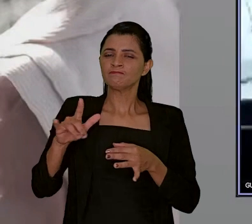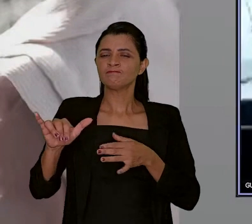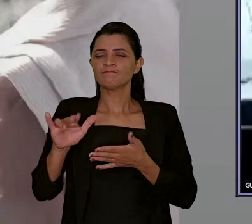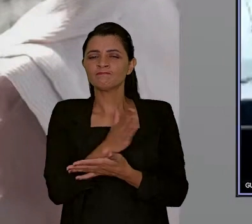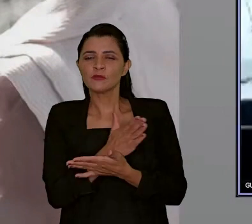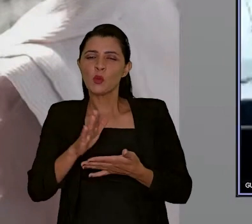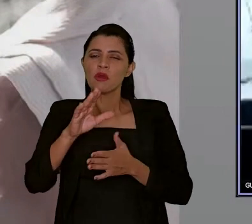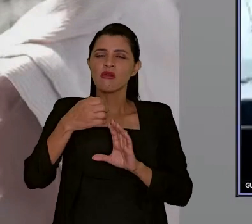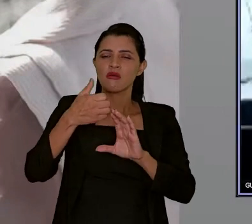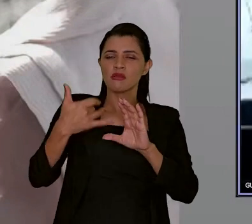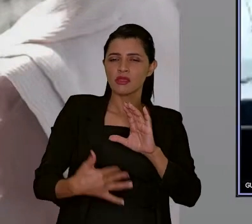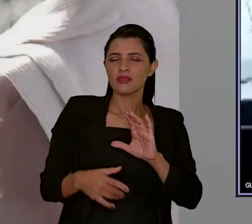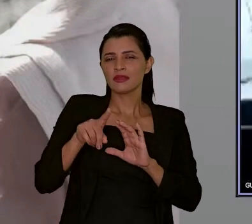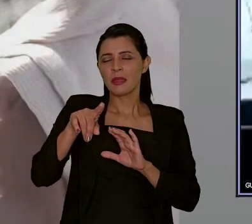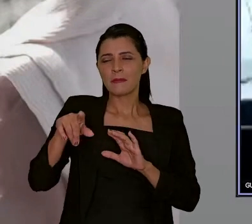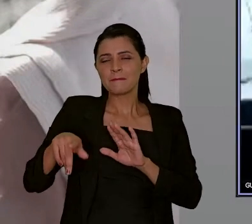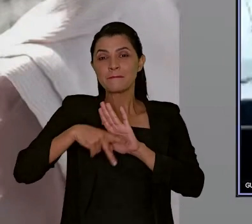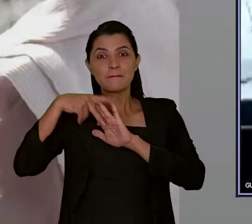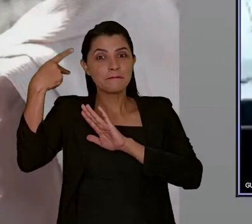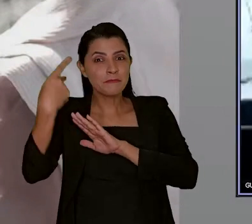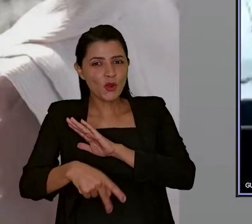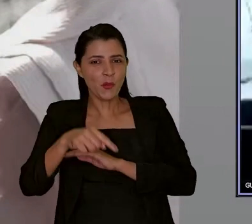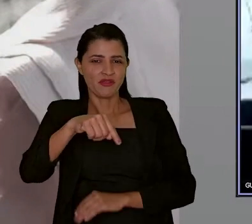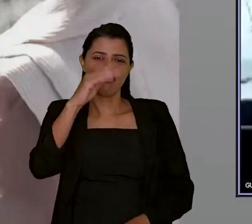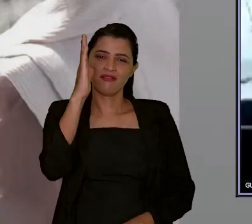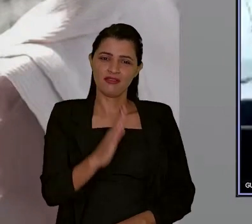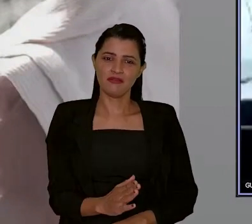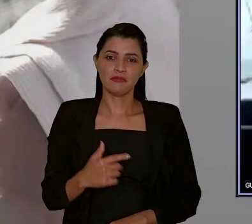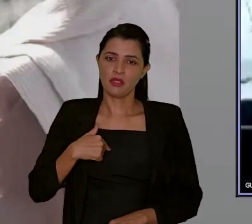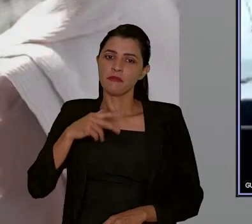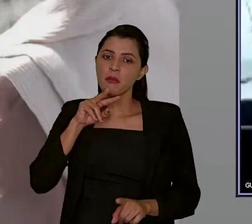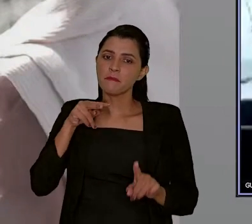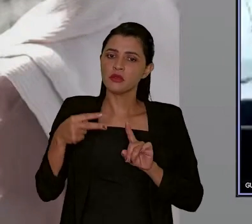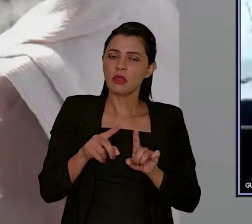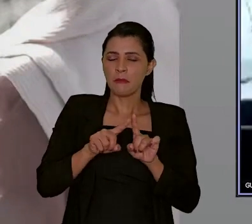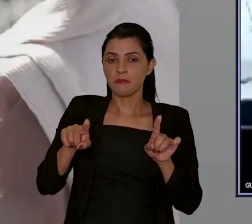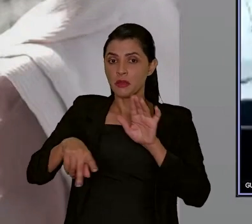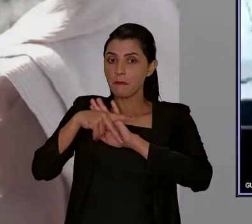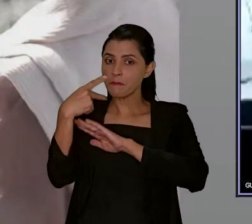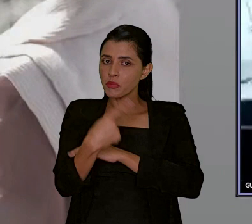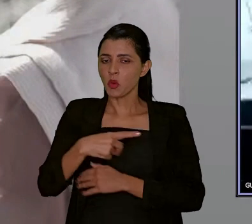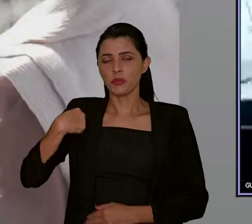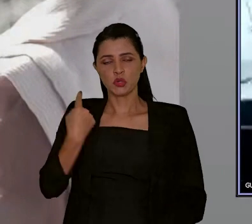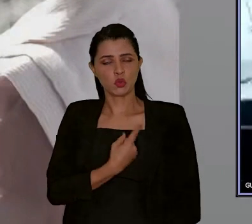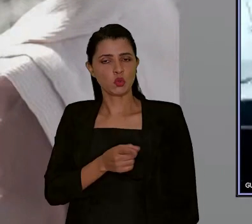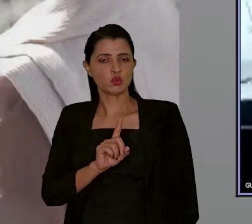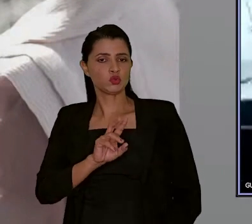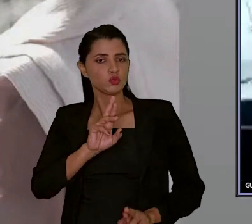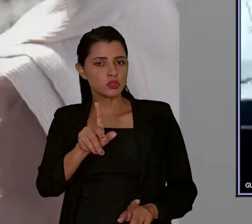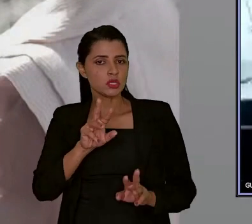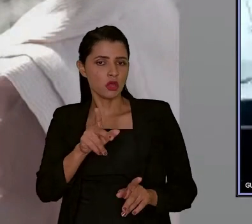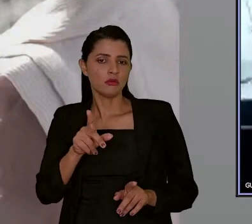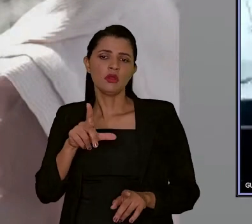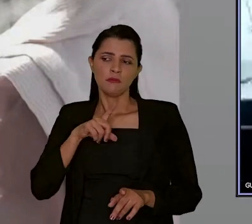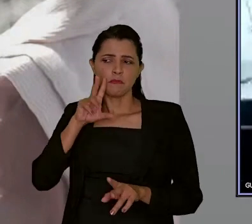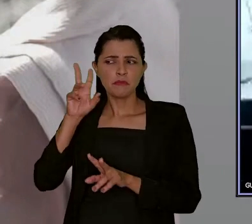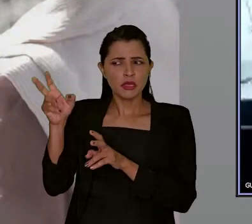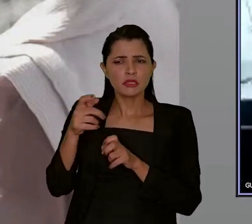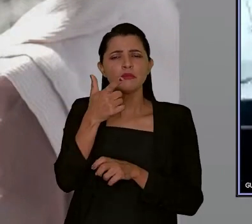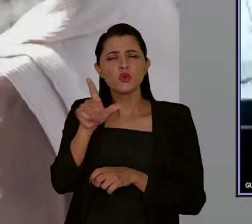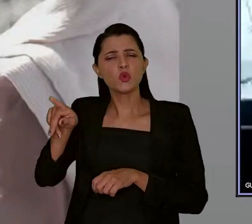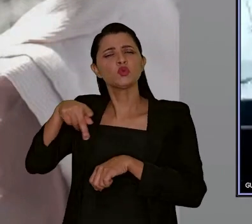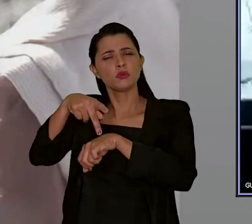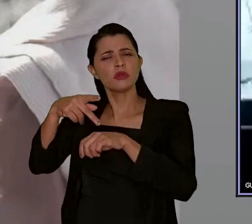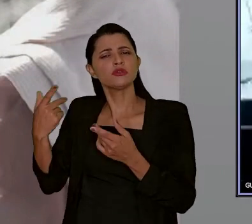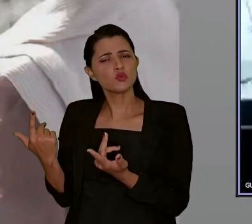muito próprias, na minha visão, mas que não são exclusivas nossas, mas que também se verificam em outros países.